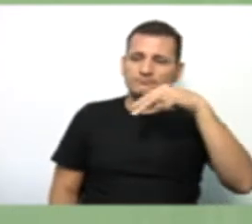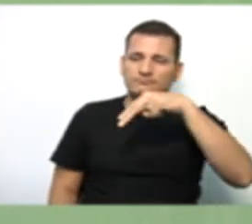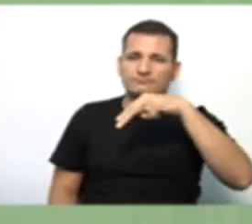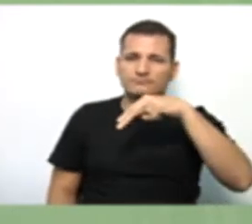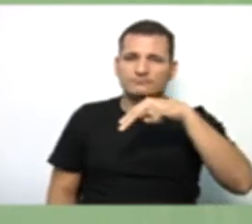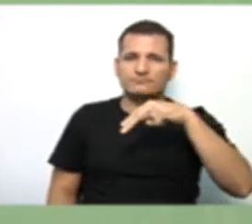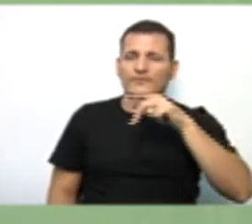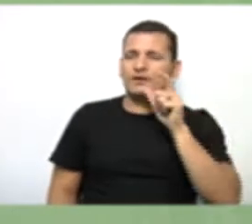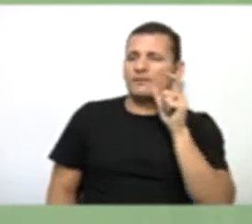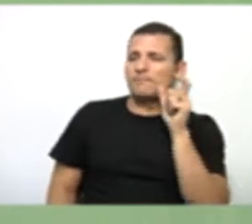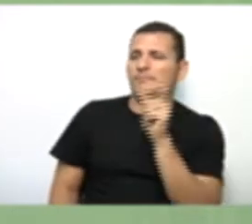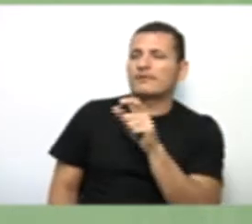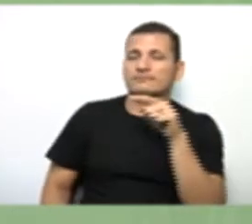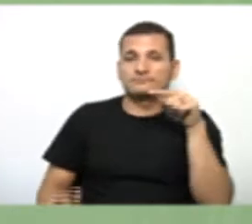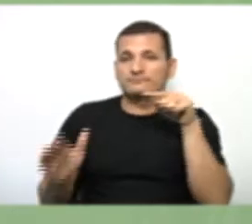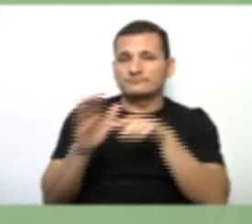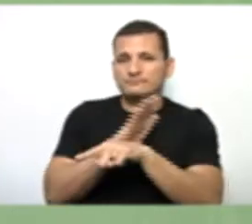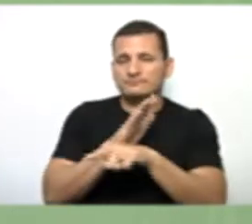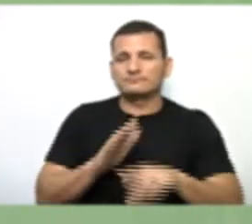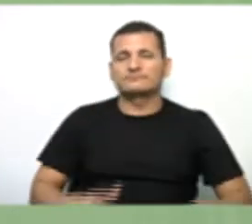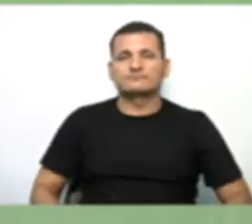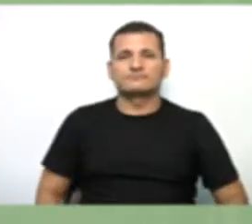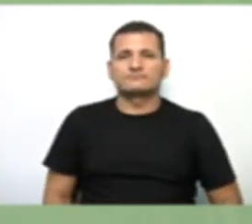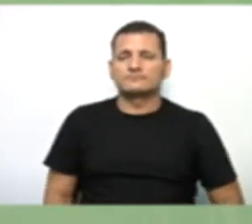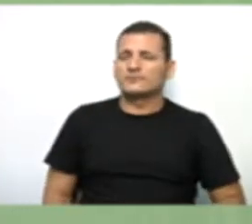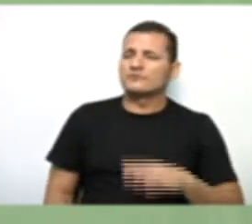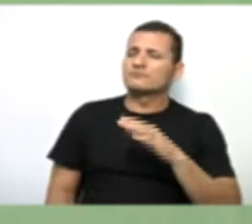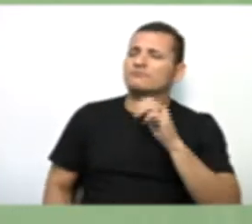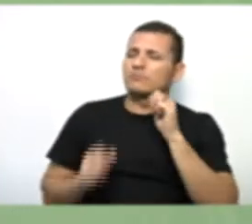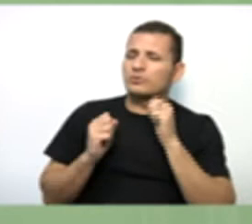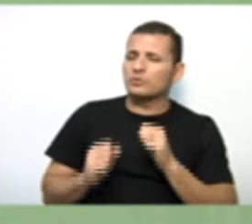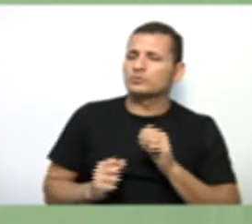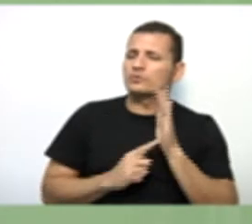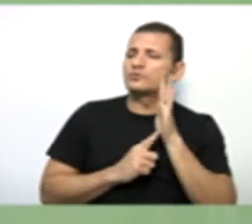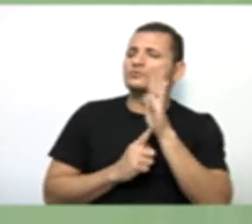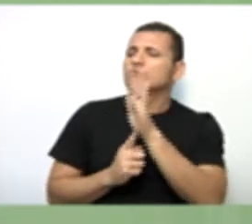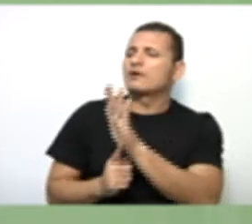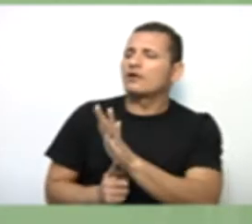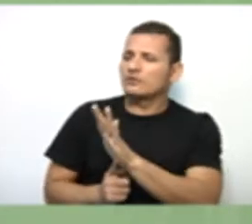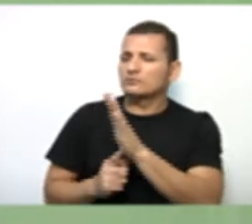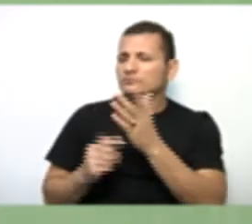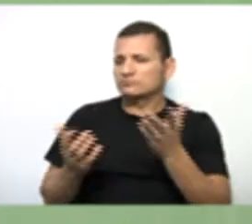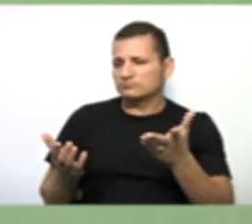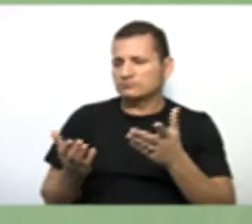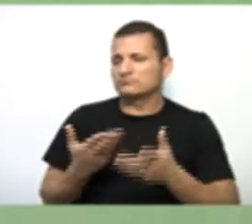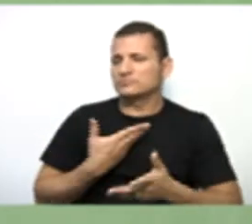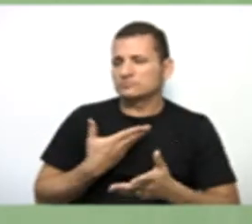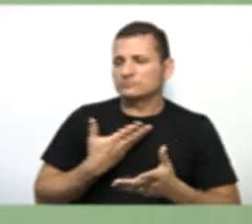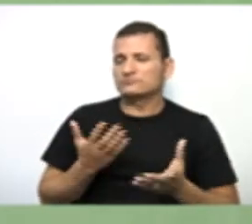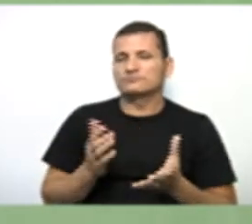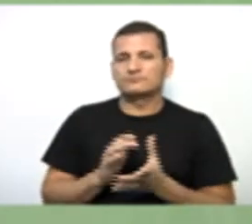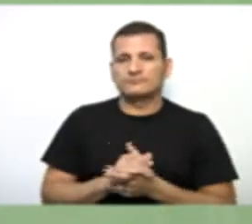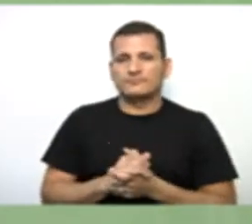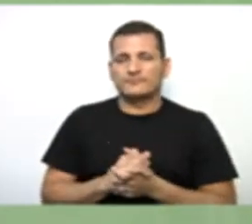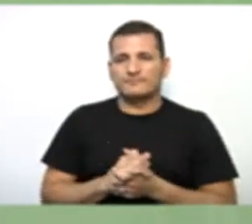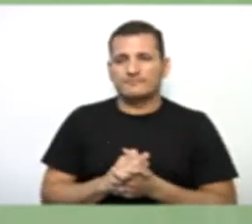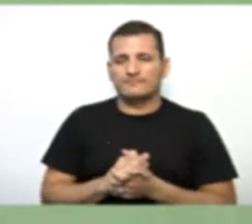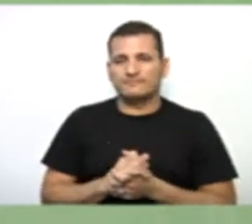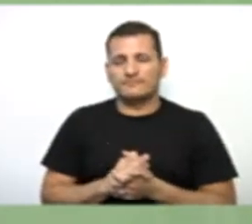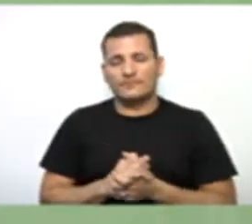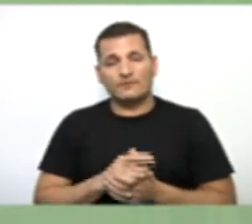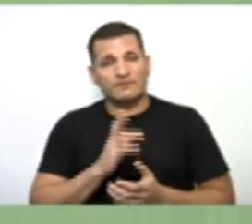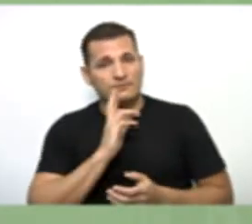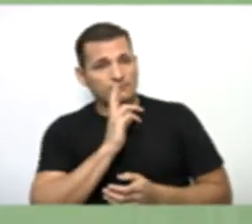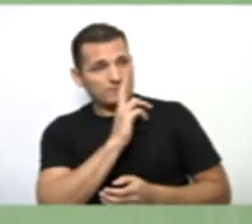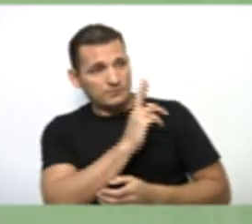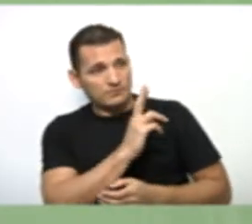seguinte pergunta: em que posso ser útil ao prezado companheiro? Ah,